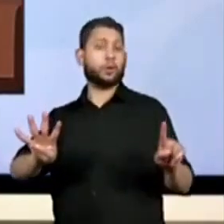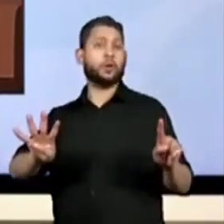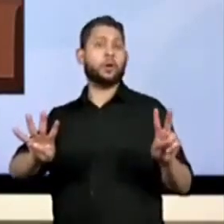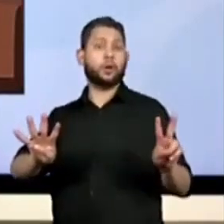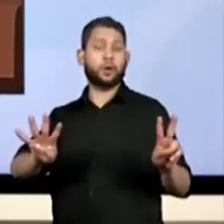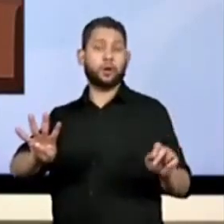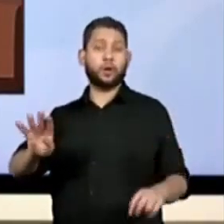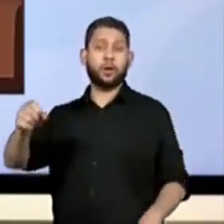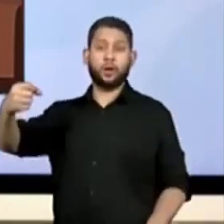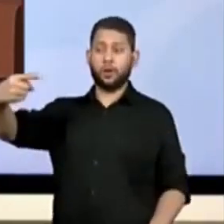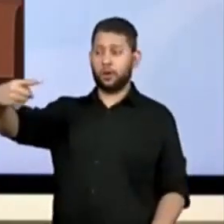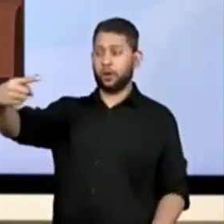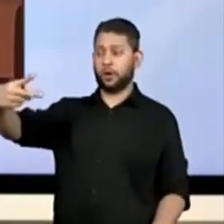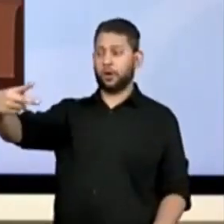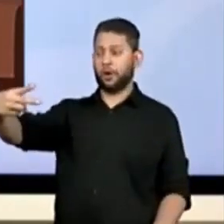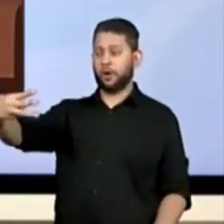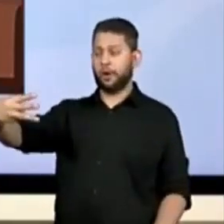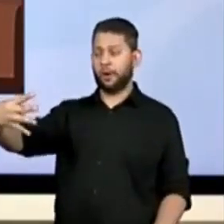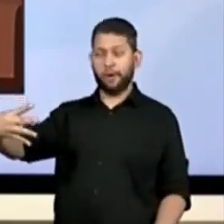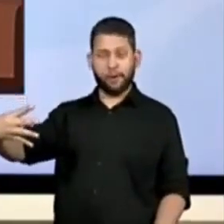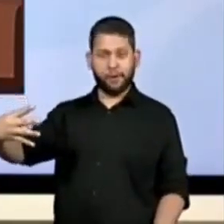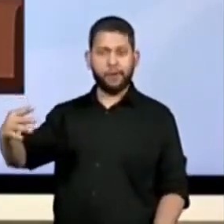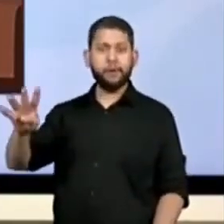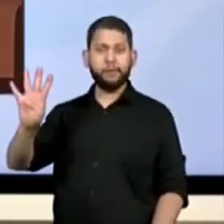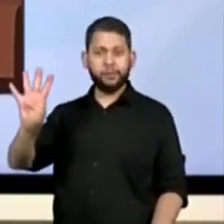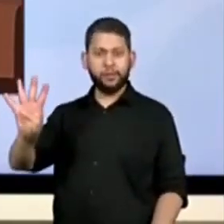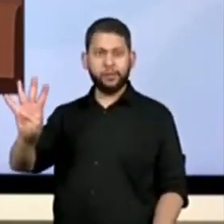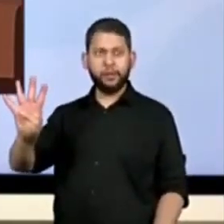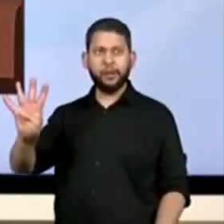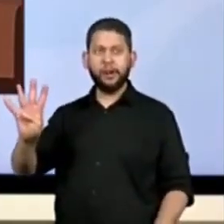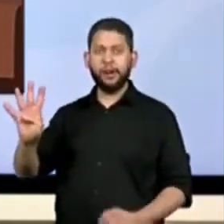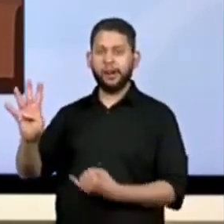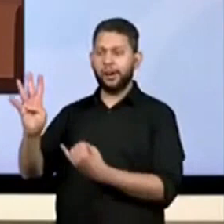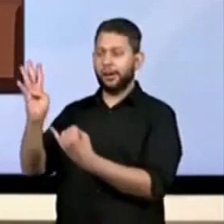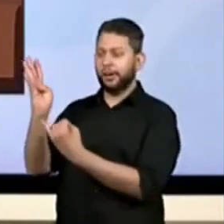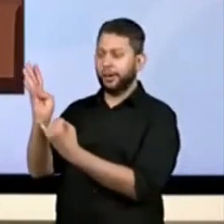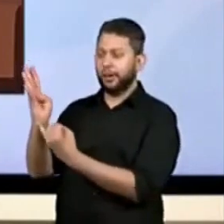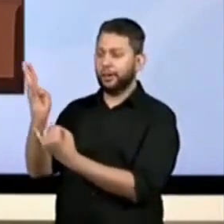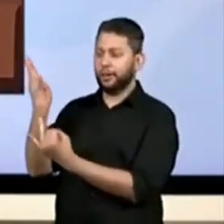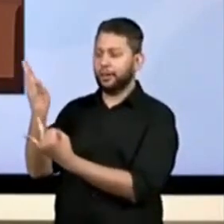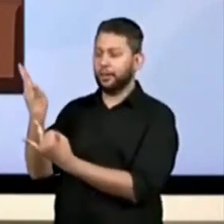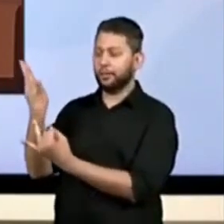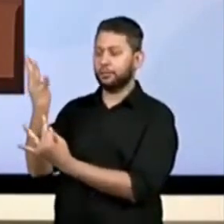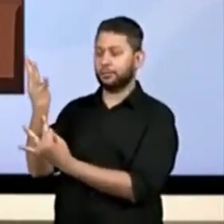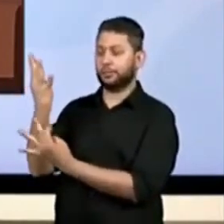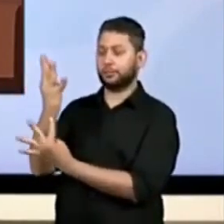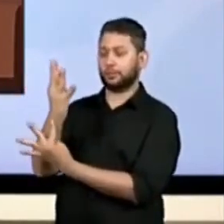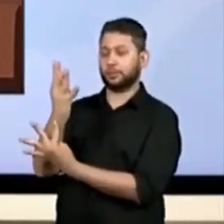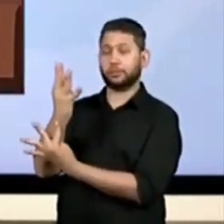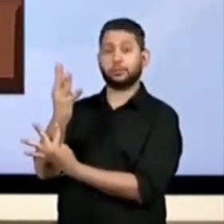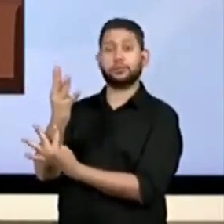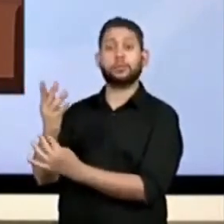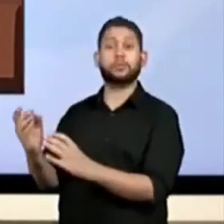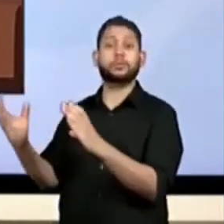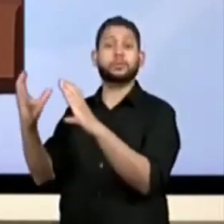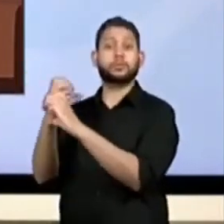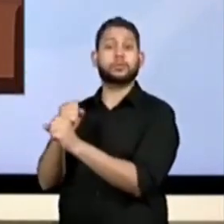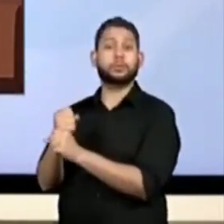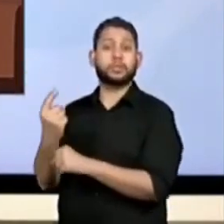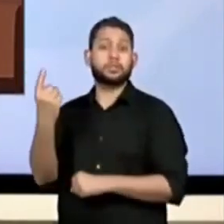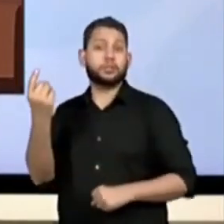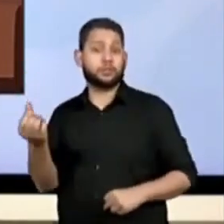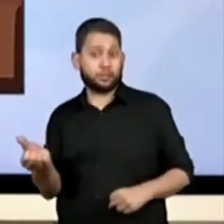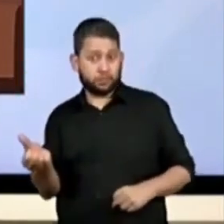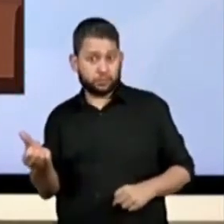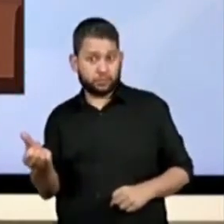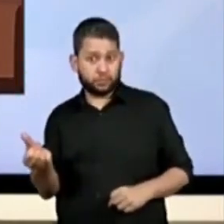quatro seu contos a pedaços iguais 4 x 4 S Now que eu tenho andrelina ficou